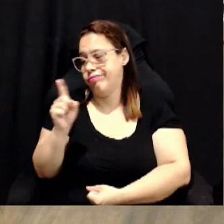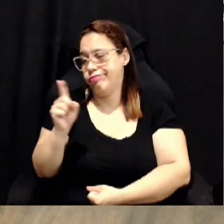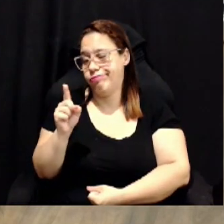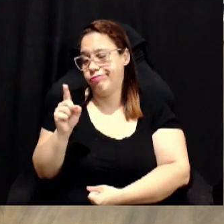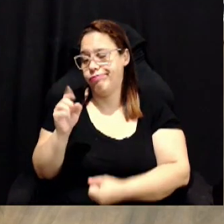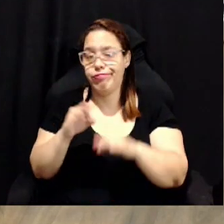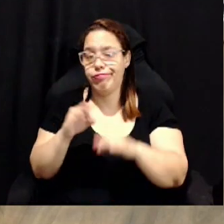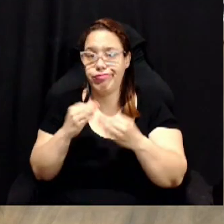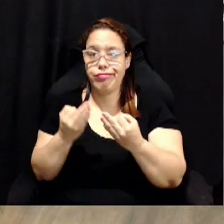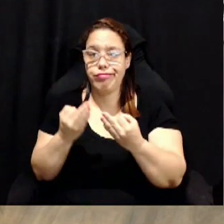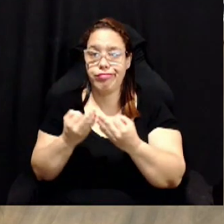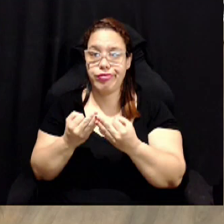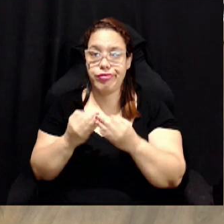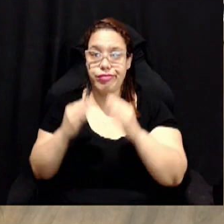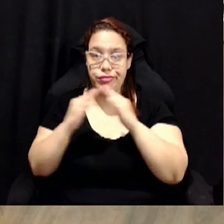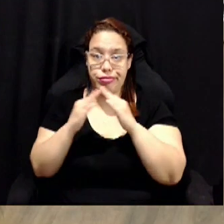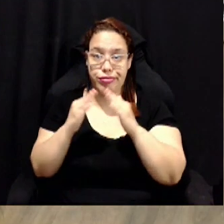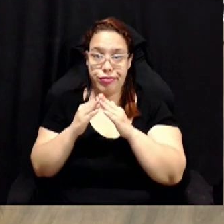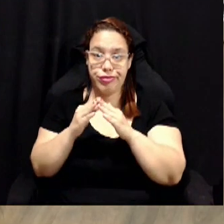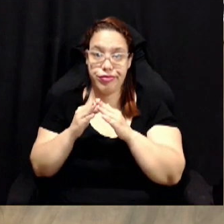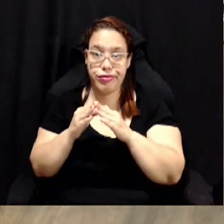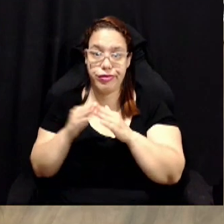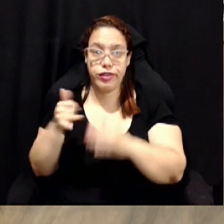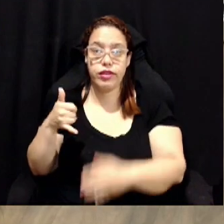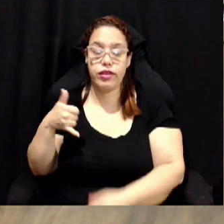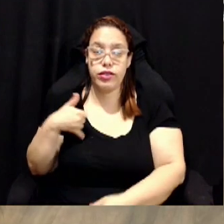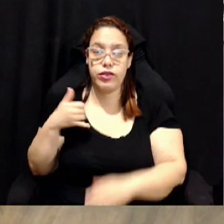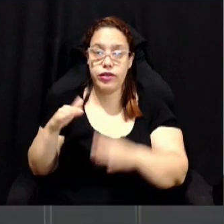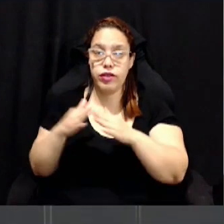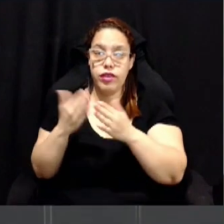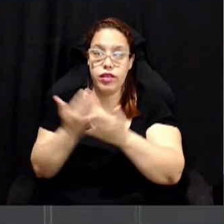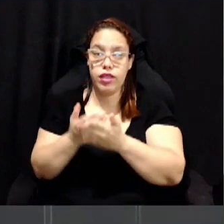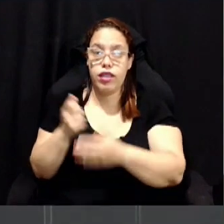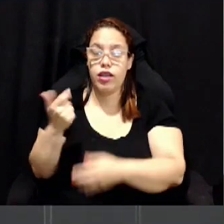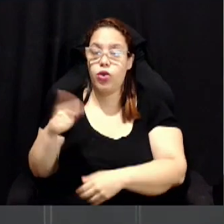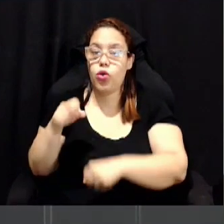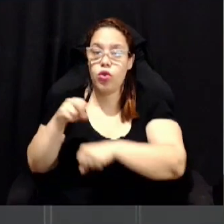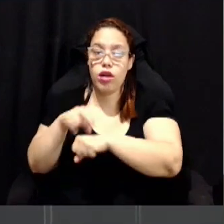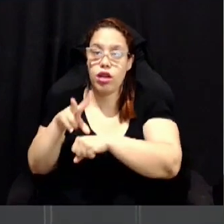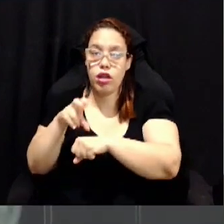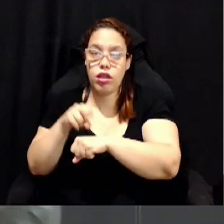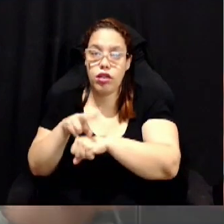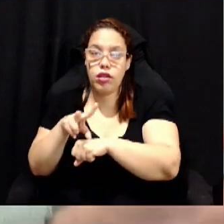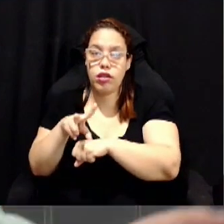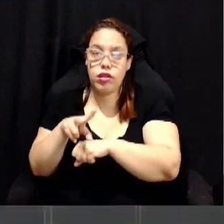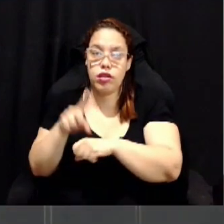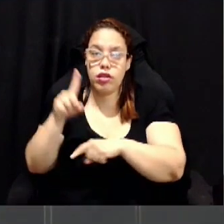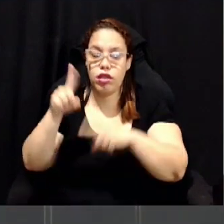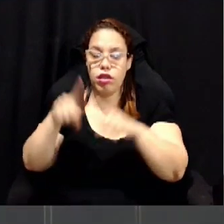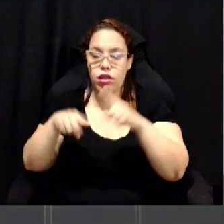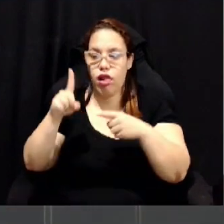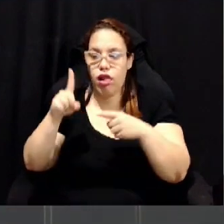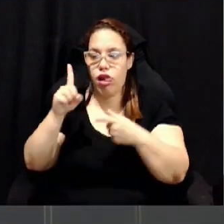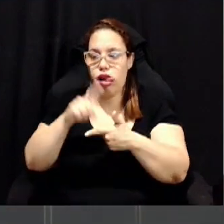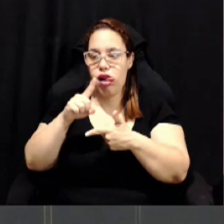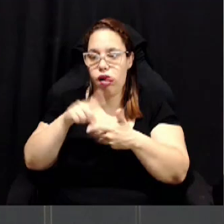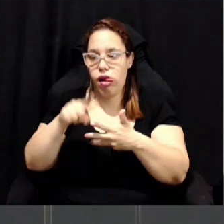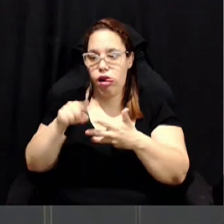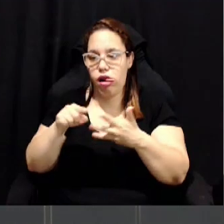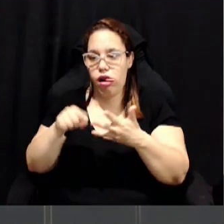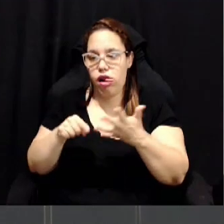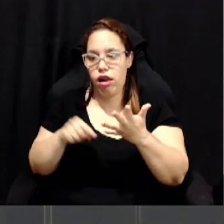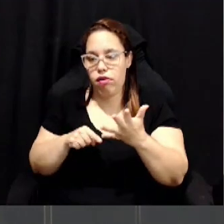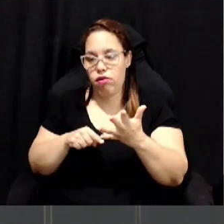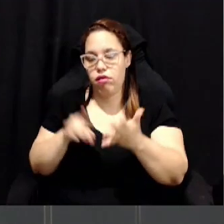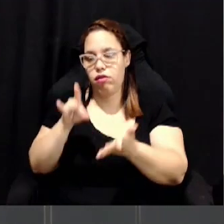de casa, já está em idade escolar, não consegue vaga. Então, assim, tem N situações dentro dessa realidade de